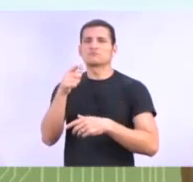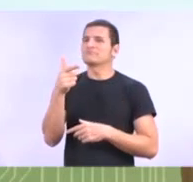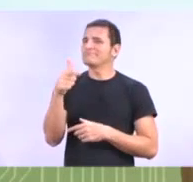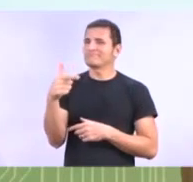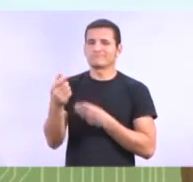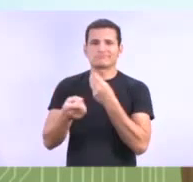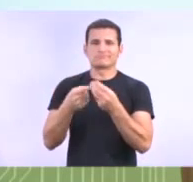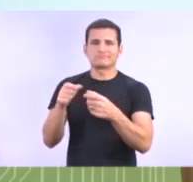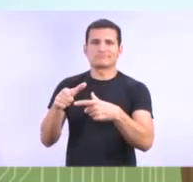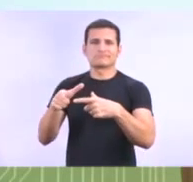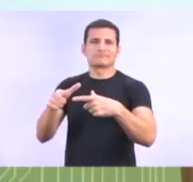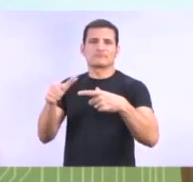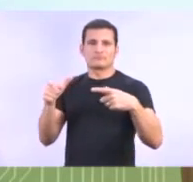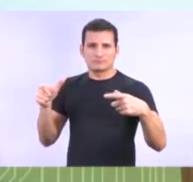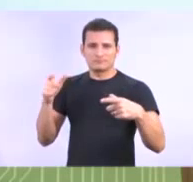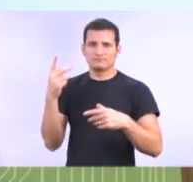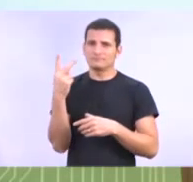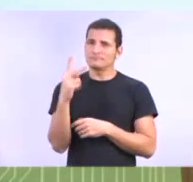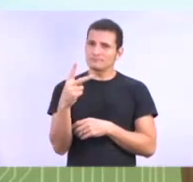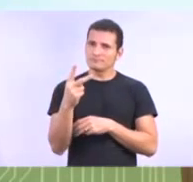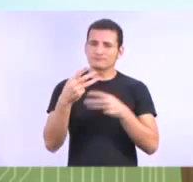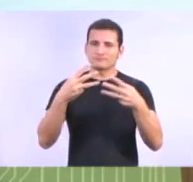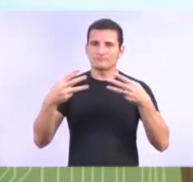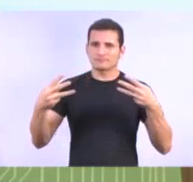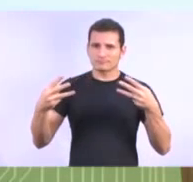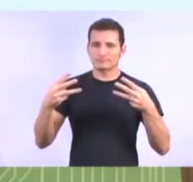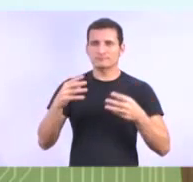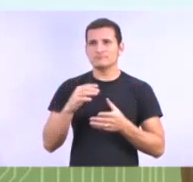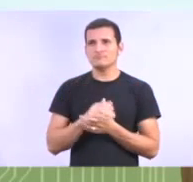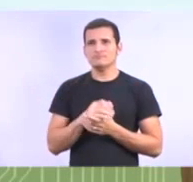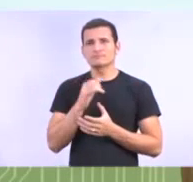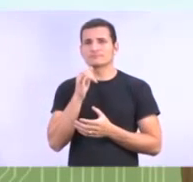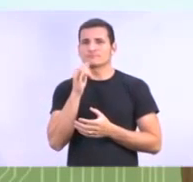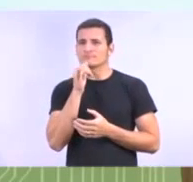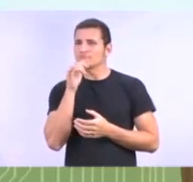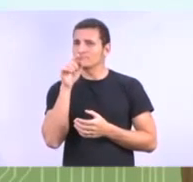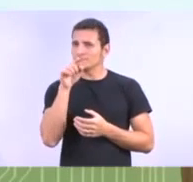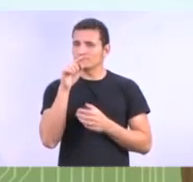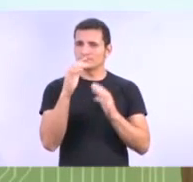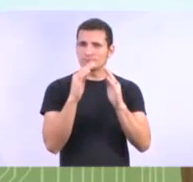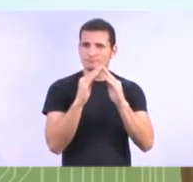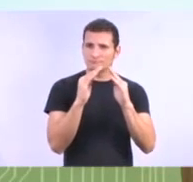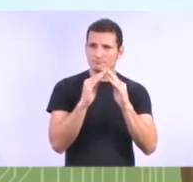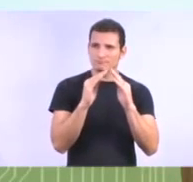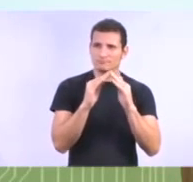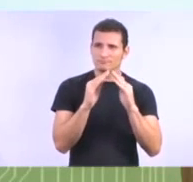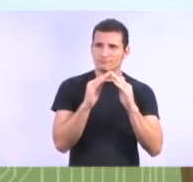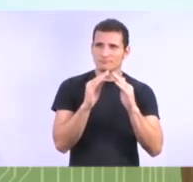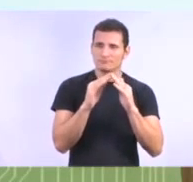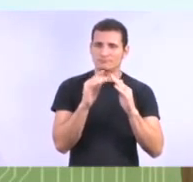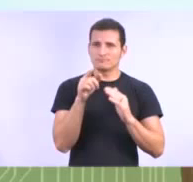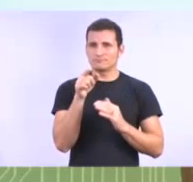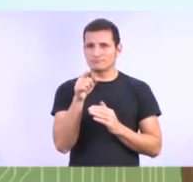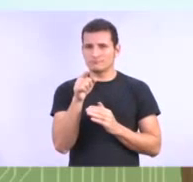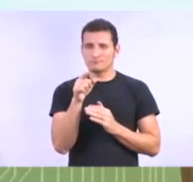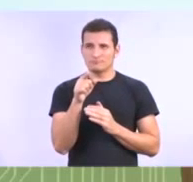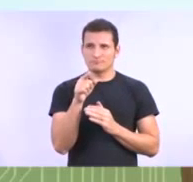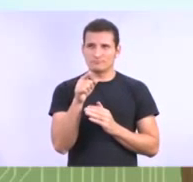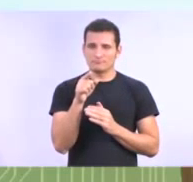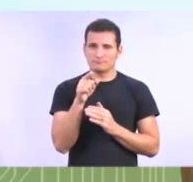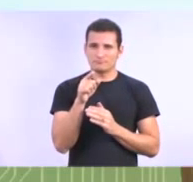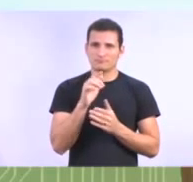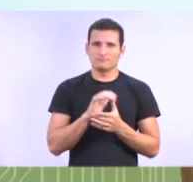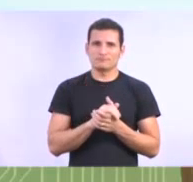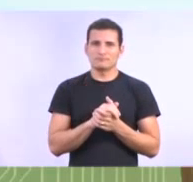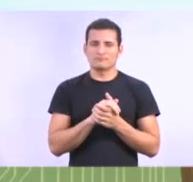aumentar os seus dispositivos. Imaginem vocês em casa. Vocês se utilizar uma